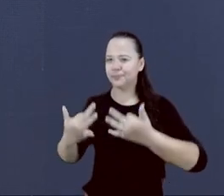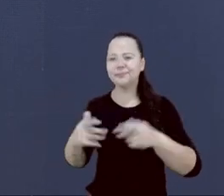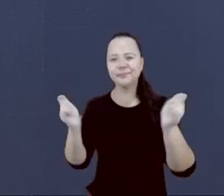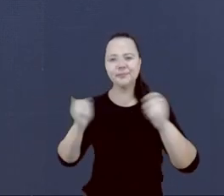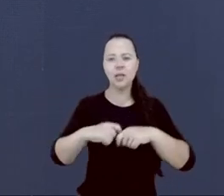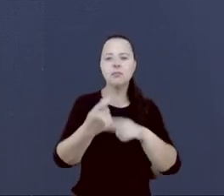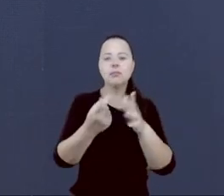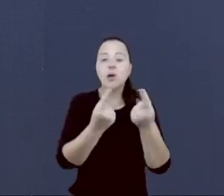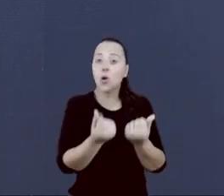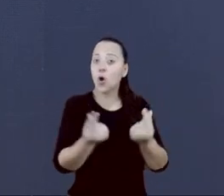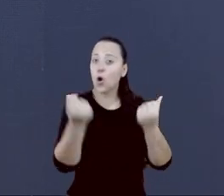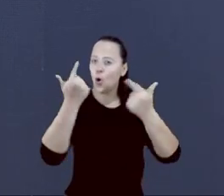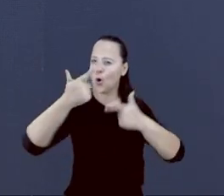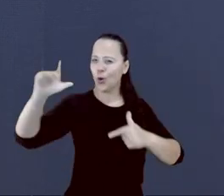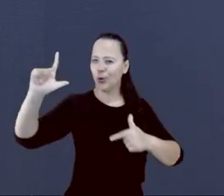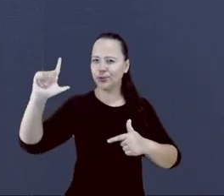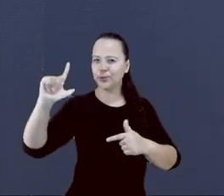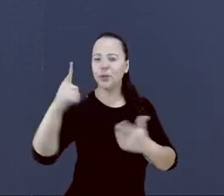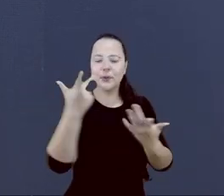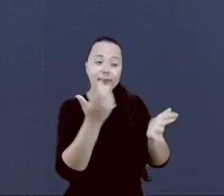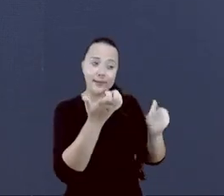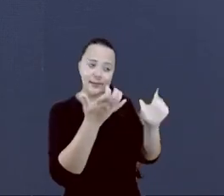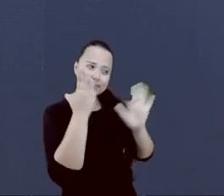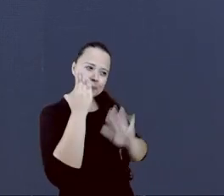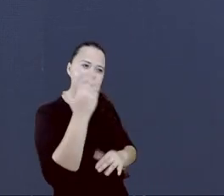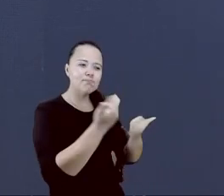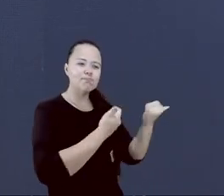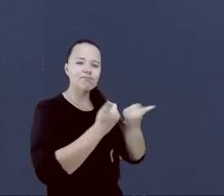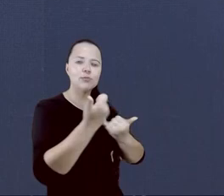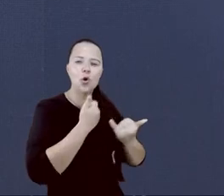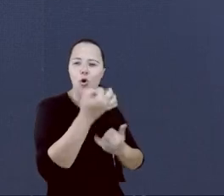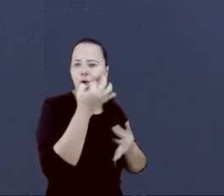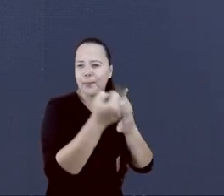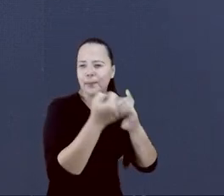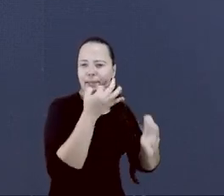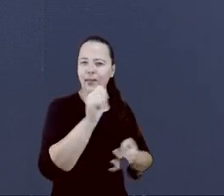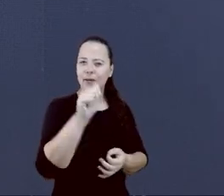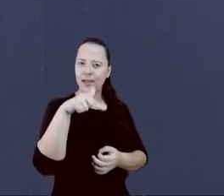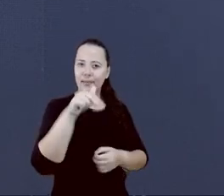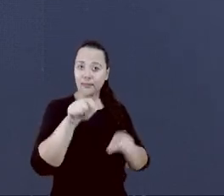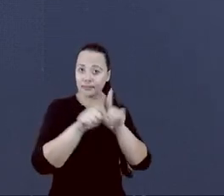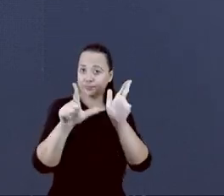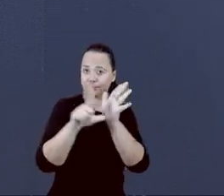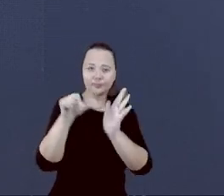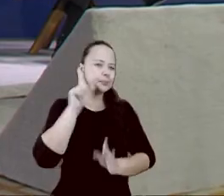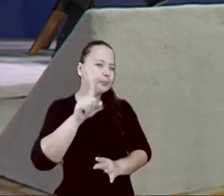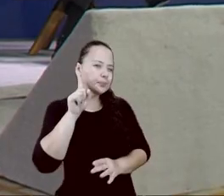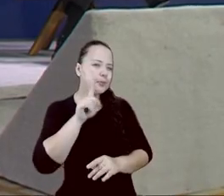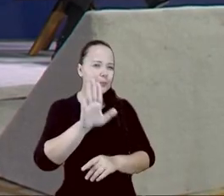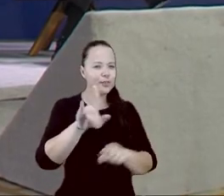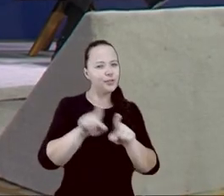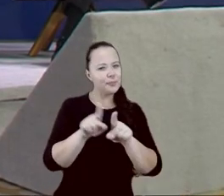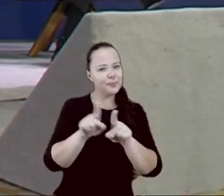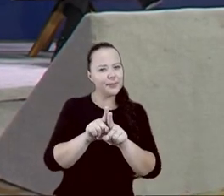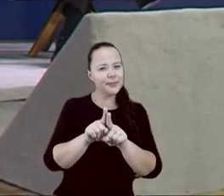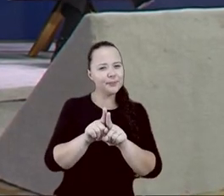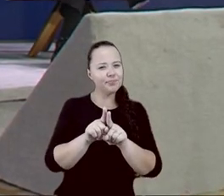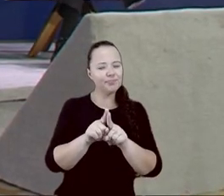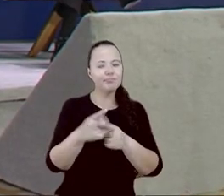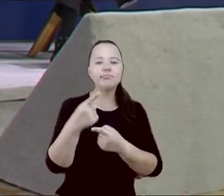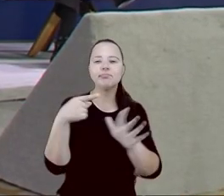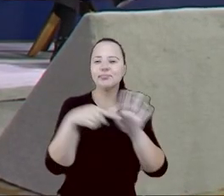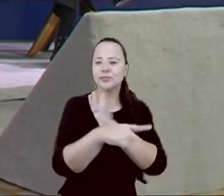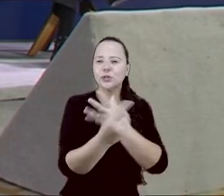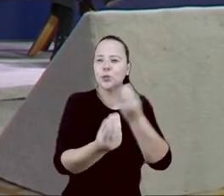ativos aí entrando nisso Ana queria até ouvir um pouco a sua opinião também do mas também como